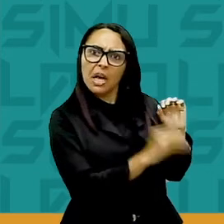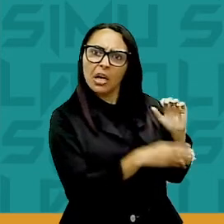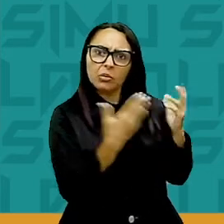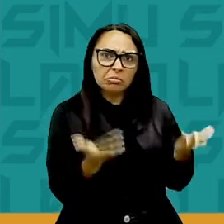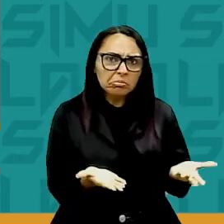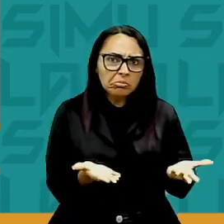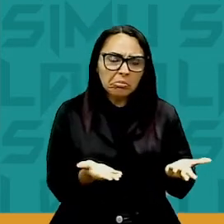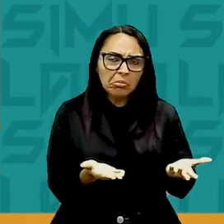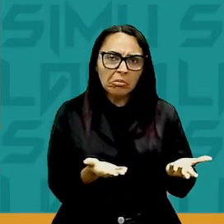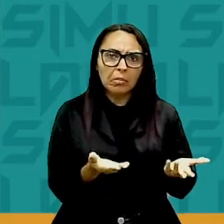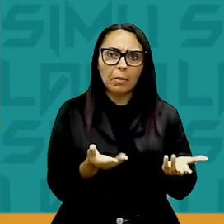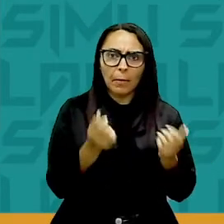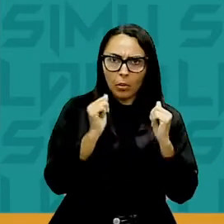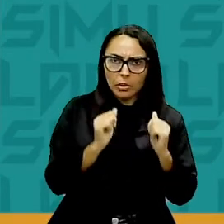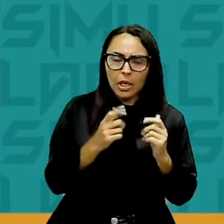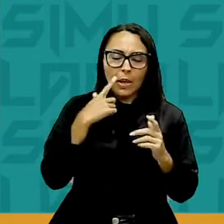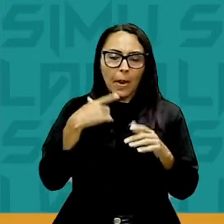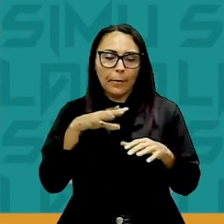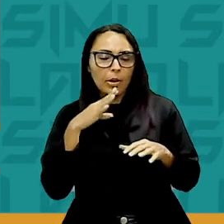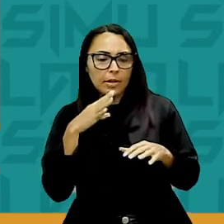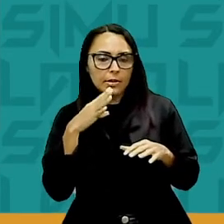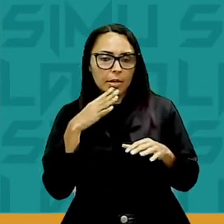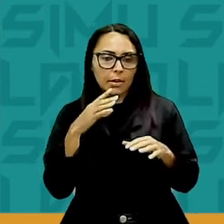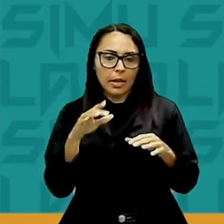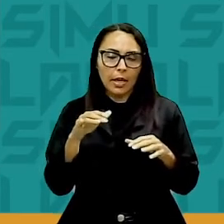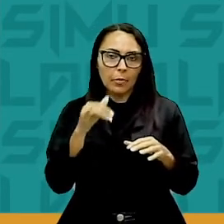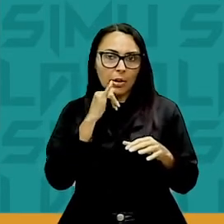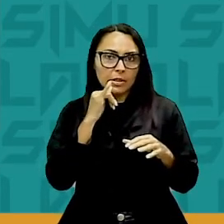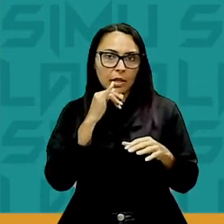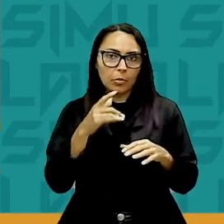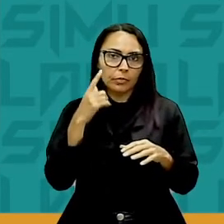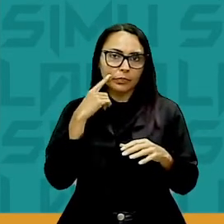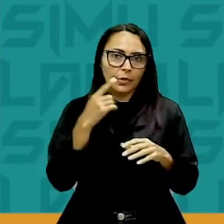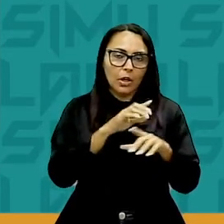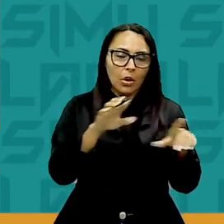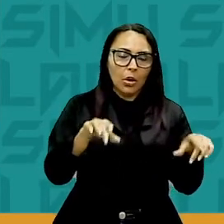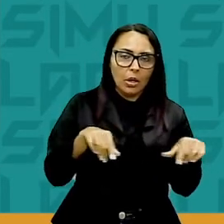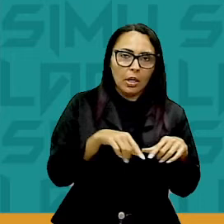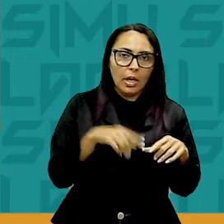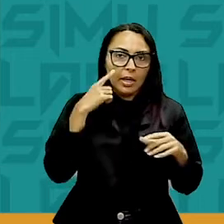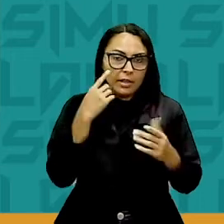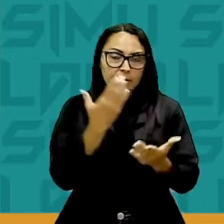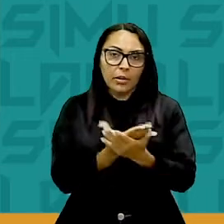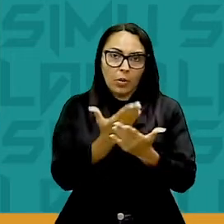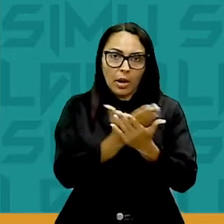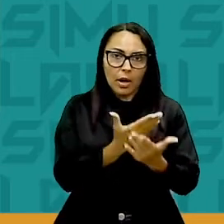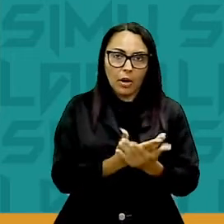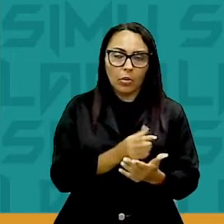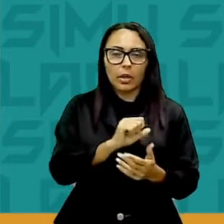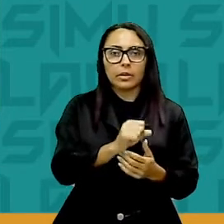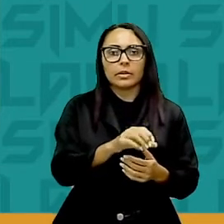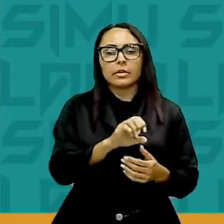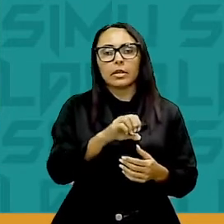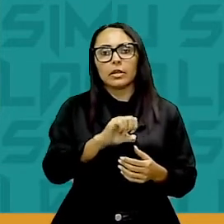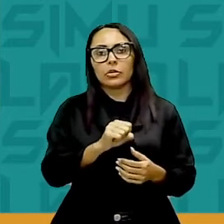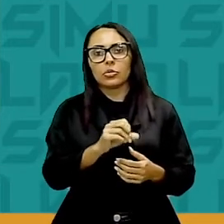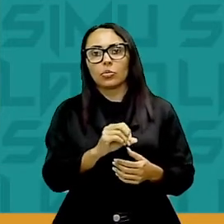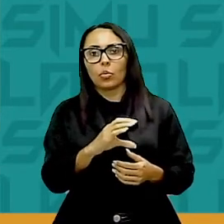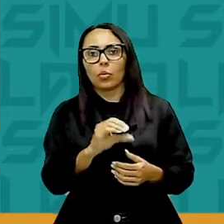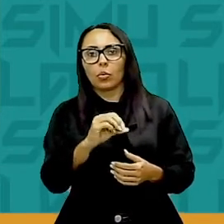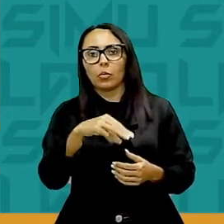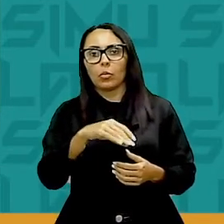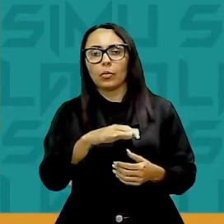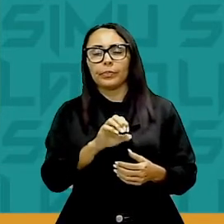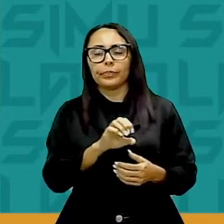ser descartado, como por exemplo, o senso comum. Tem uma aula no Educapé sobre isso, dá uma procurada aí, a questão do